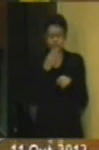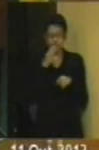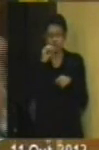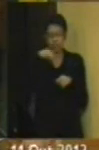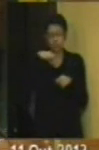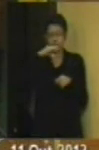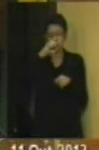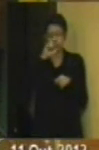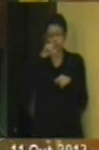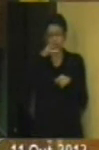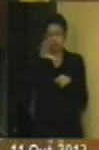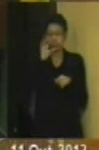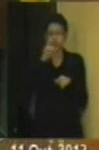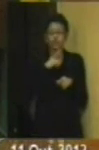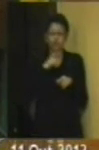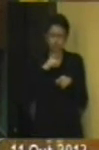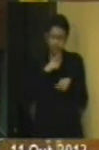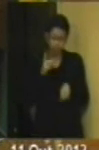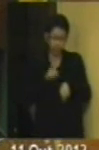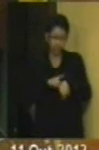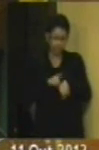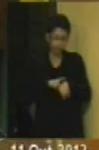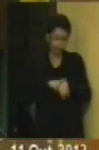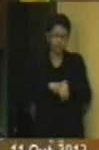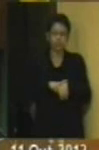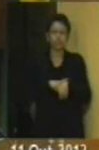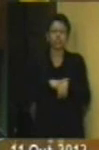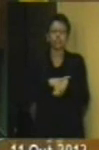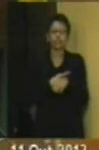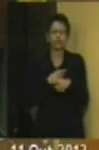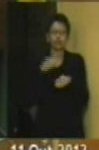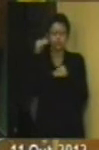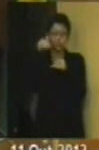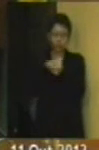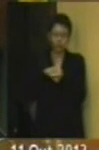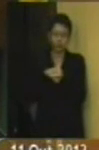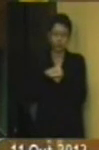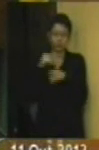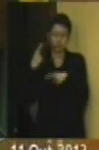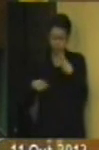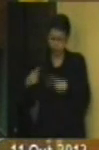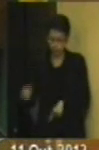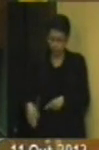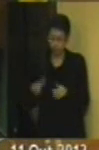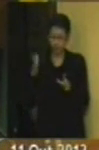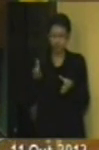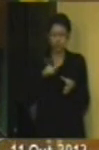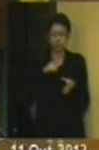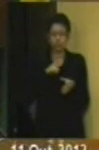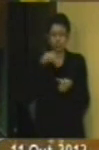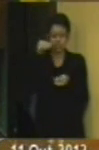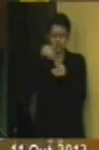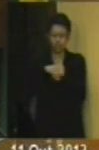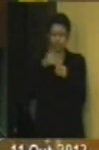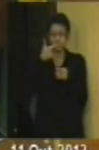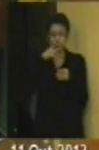que é tem um tempo de estrada que lá atrás antes de vossa excelência entrar com seu recheio já teve os votos em 2008 quase que a mesma